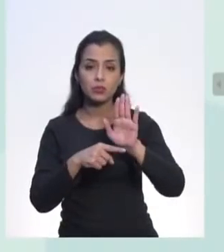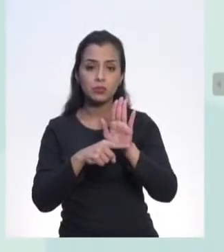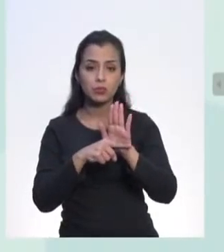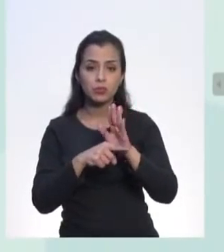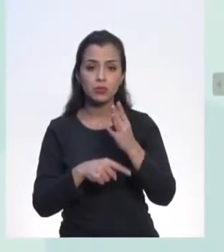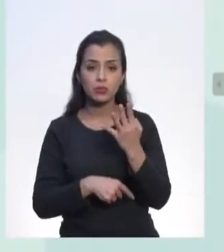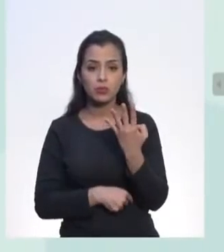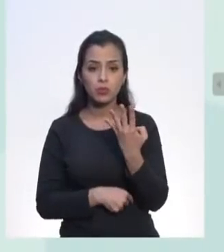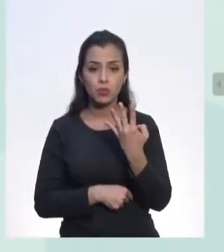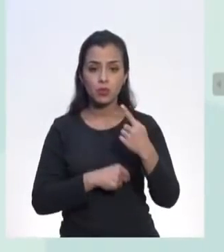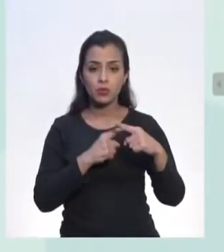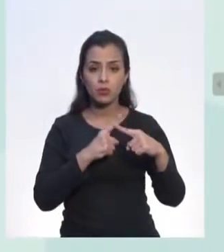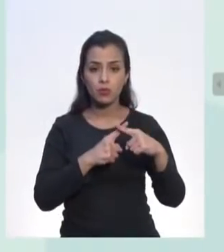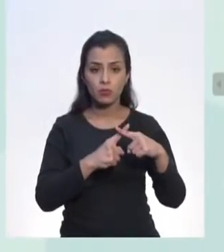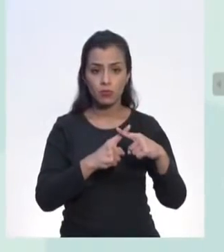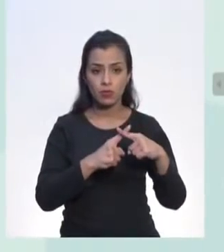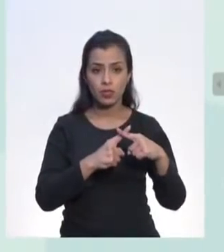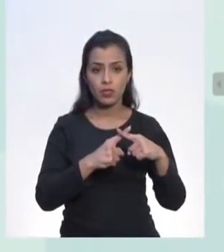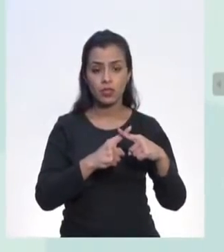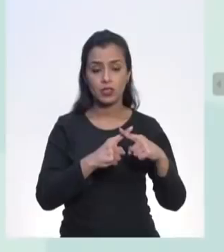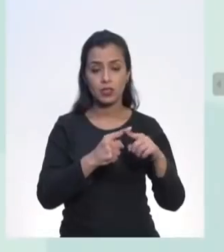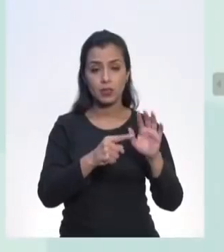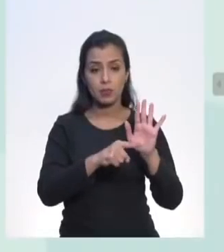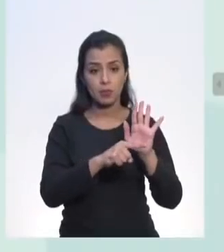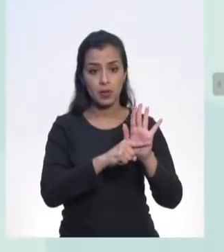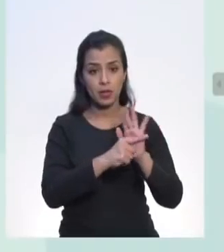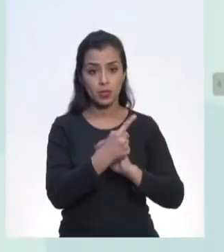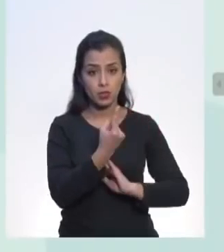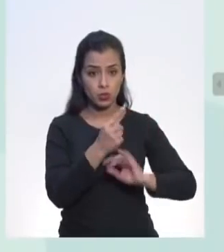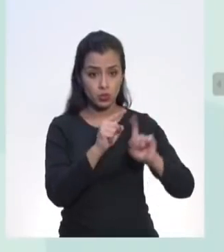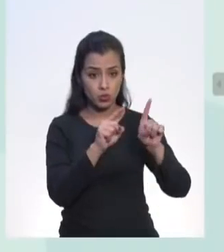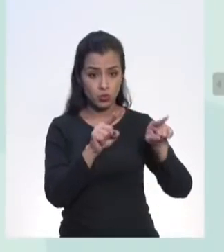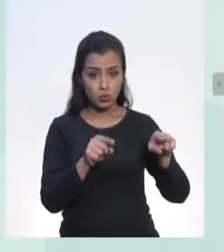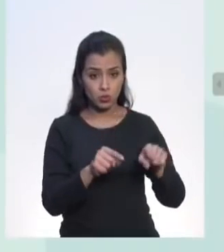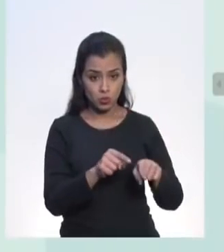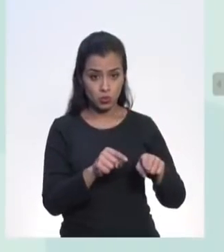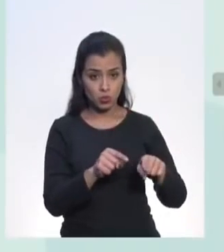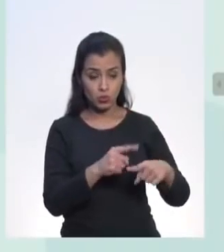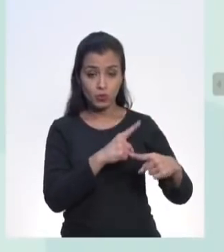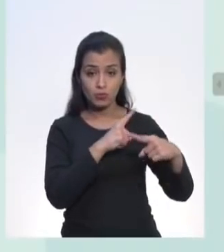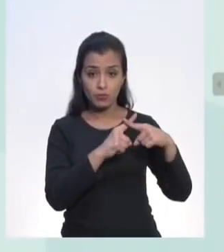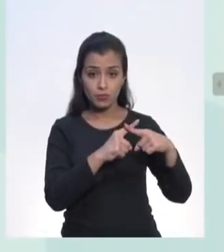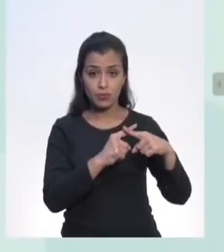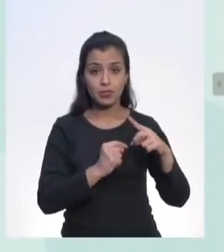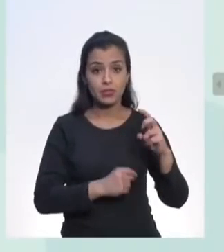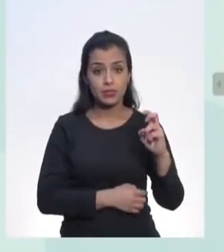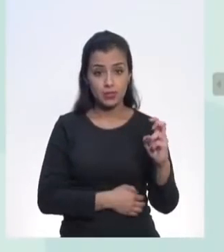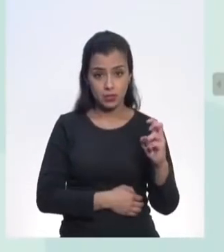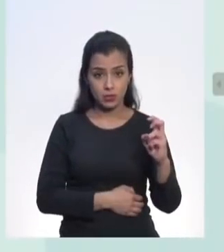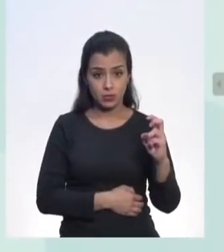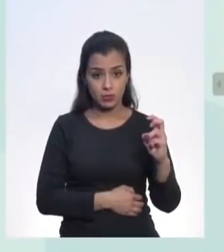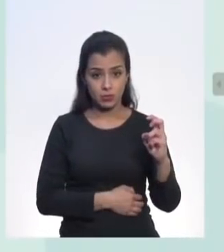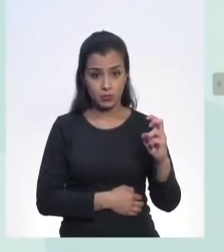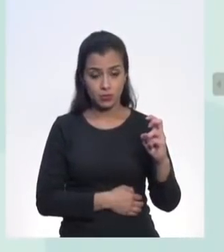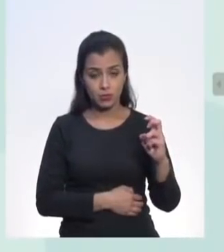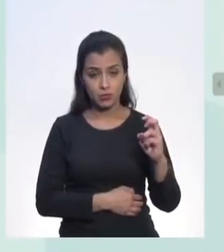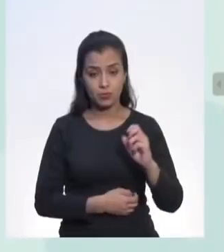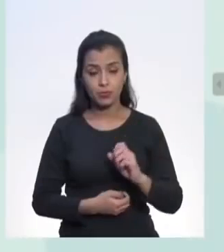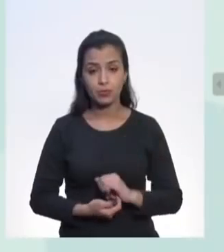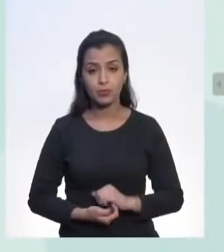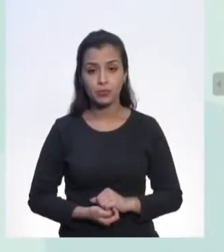4 vezes. O a é menos 1, é negativo, vai dentro dos parênteses. Vezes o c, que